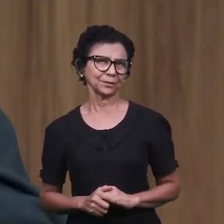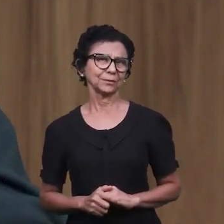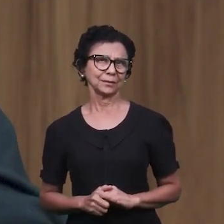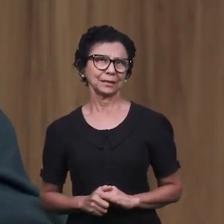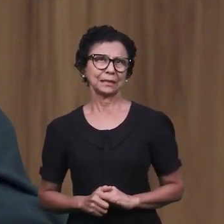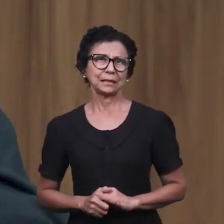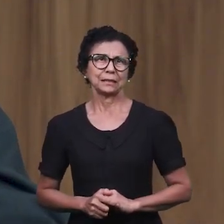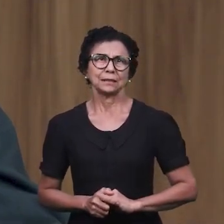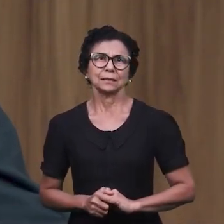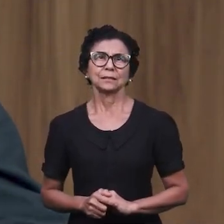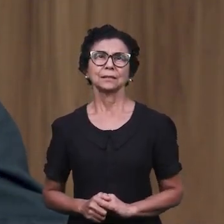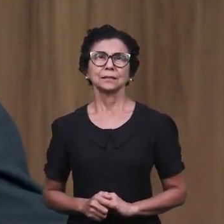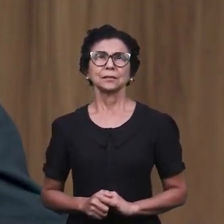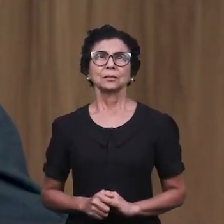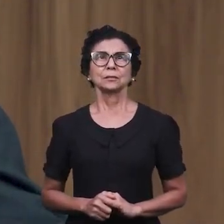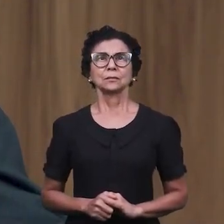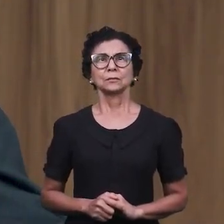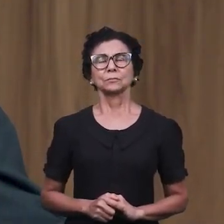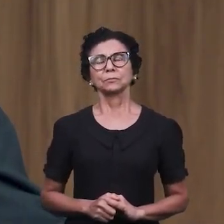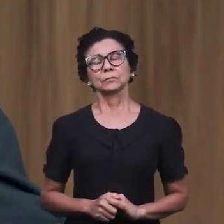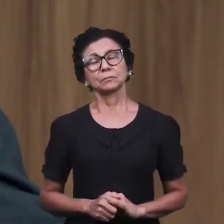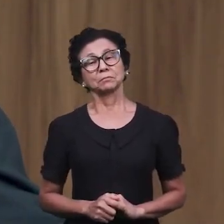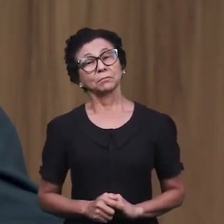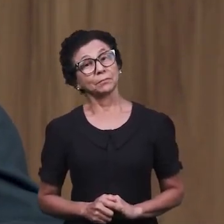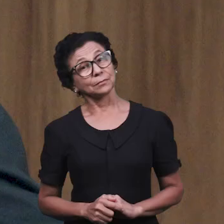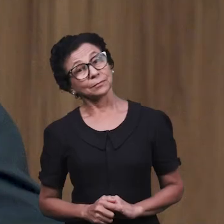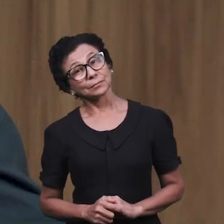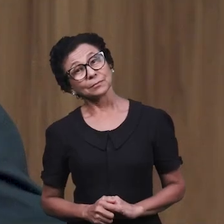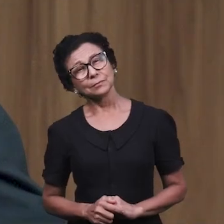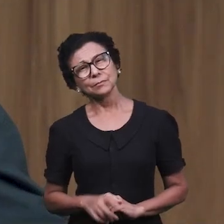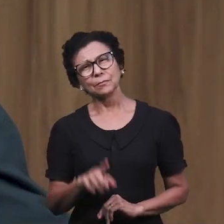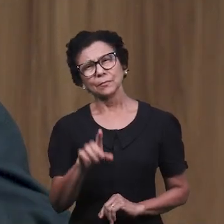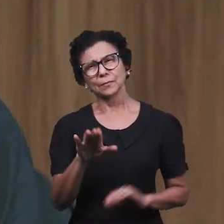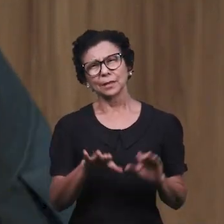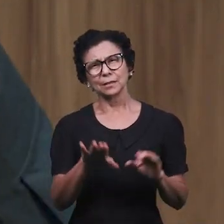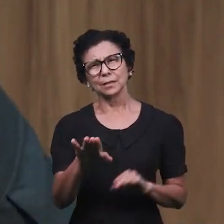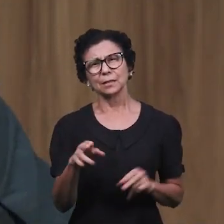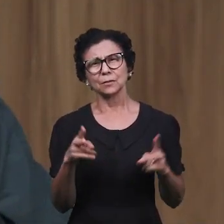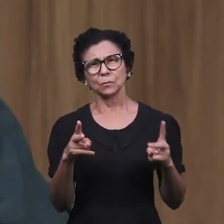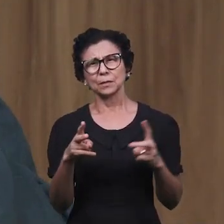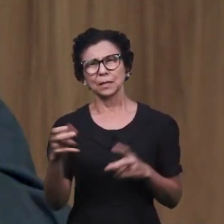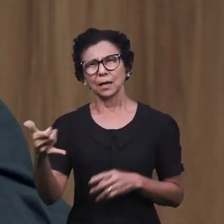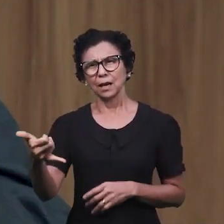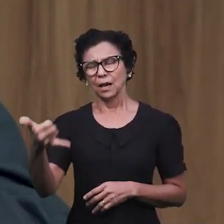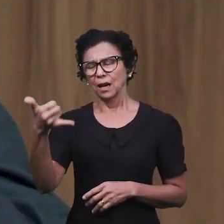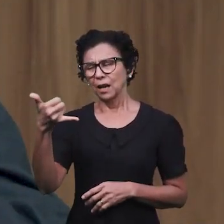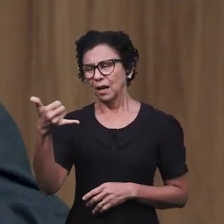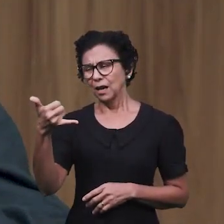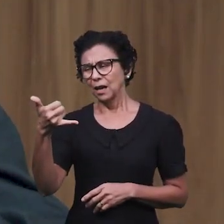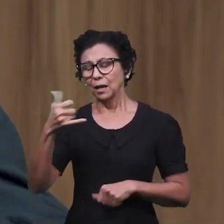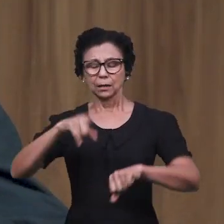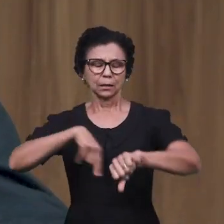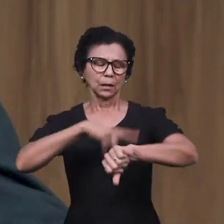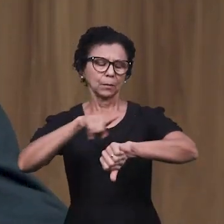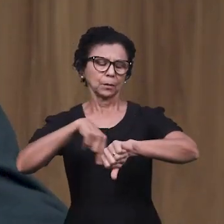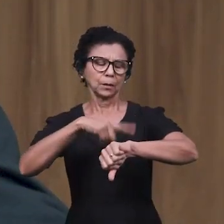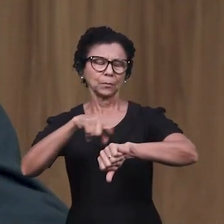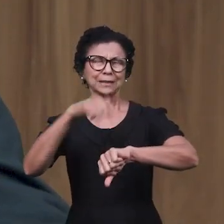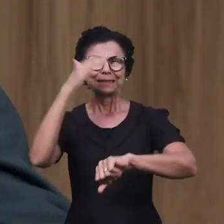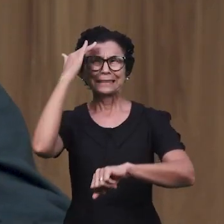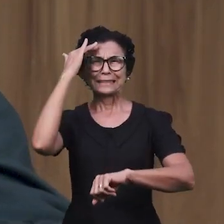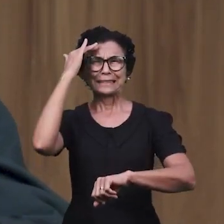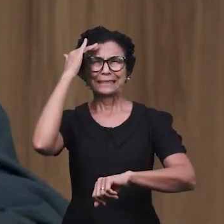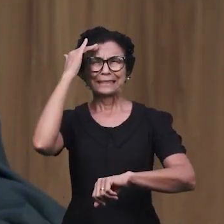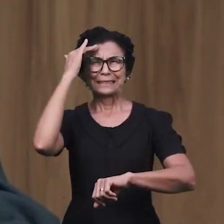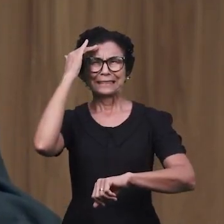todos em casa, quando se pega por muito tempo no celular, fica um pouco depois culpado, né? Já aconteceu isso com